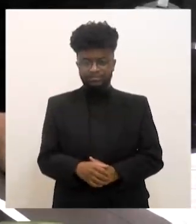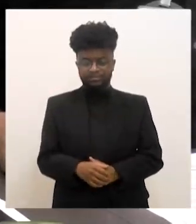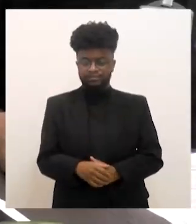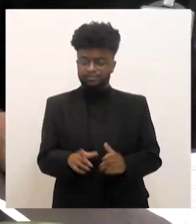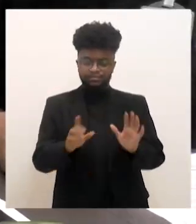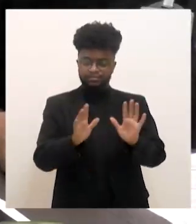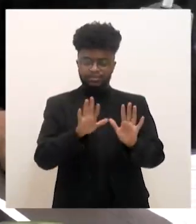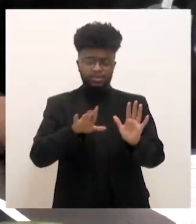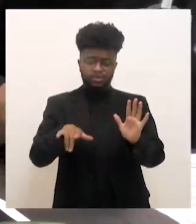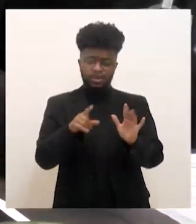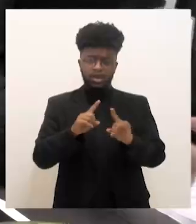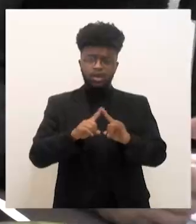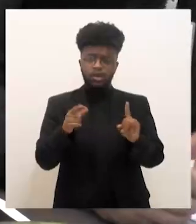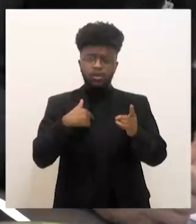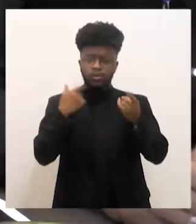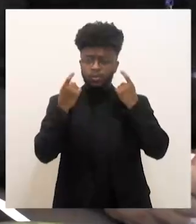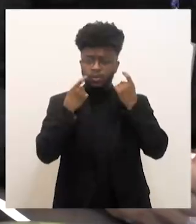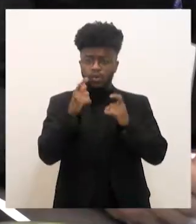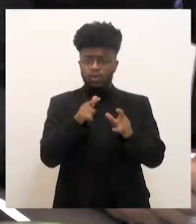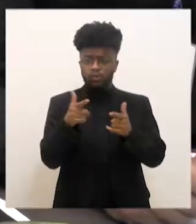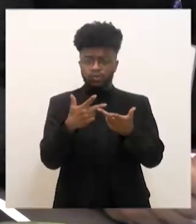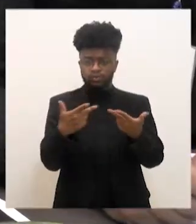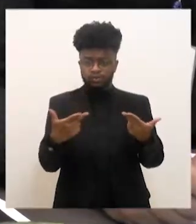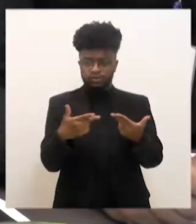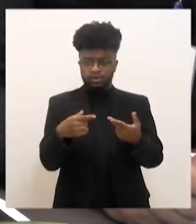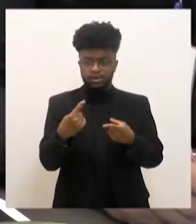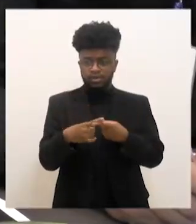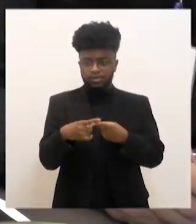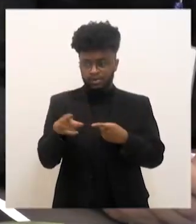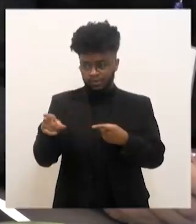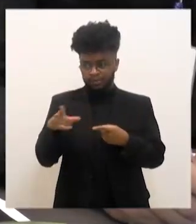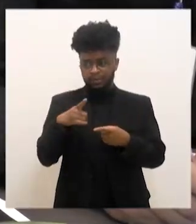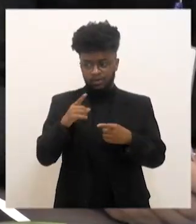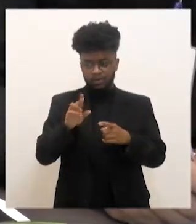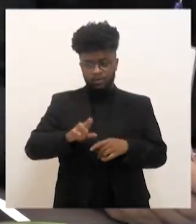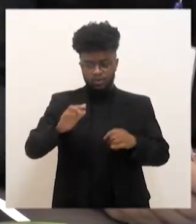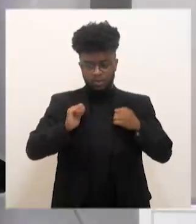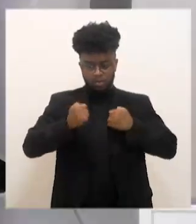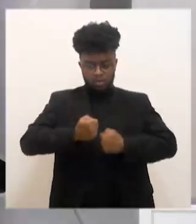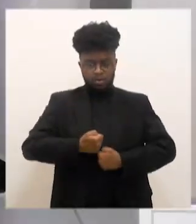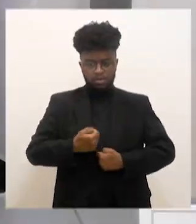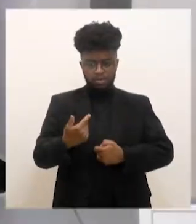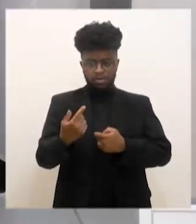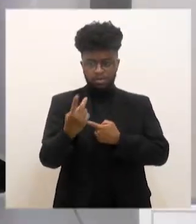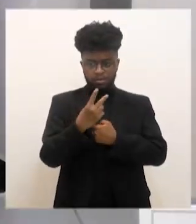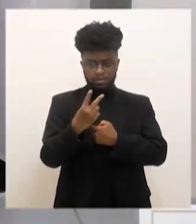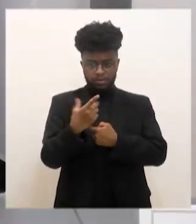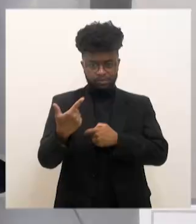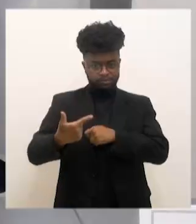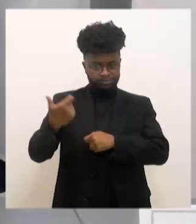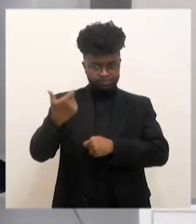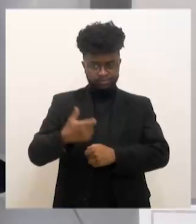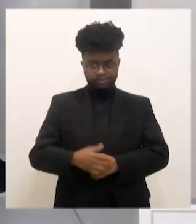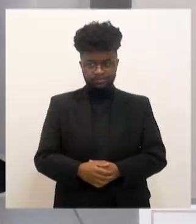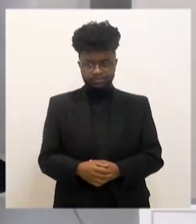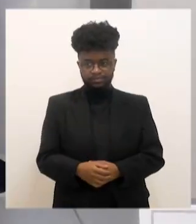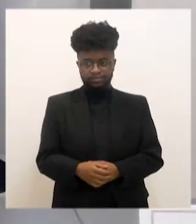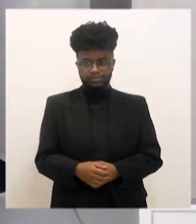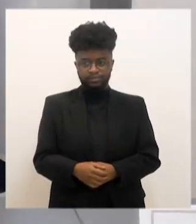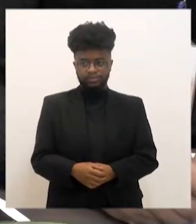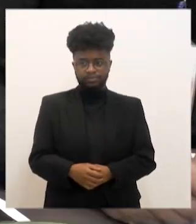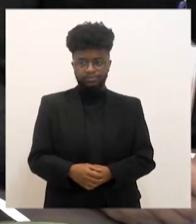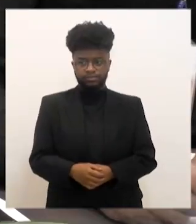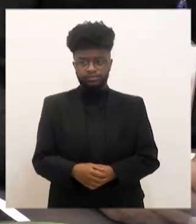é isso. A minha preocupação é outra. Qualquer dia ele vem para plenário de colete. Ontem ele estava de colete, a prova de balas, mas ele pode vir com um desse bonito igual de Vossa Excelência aí.